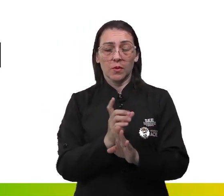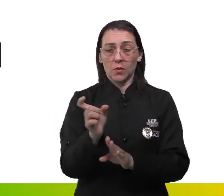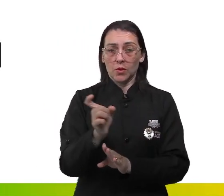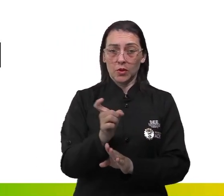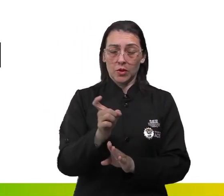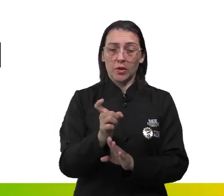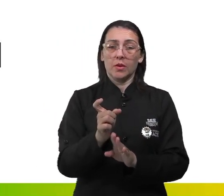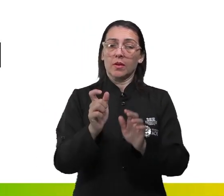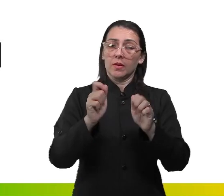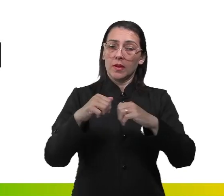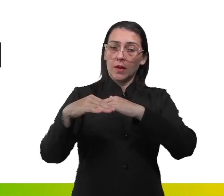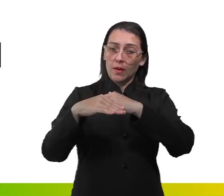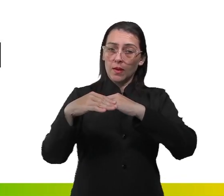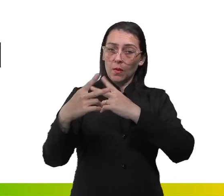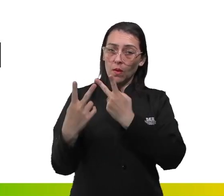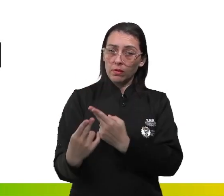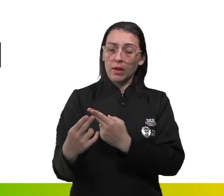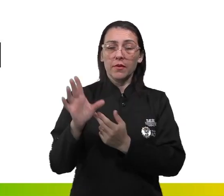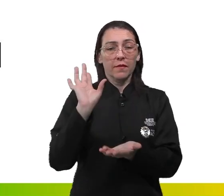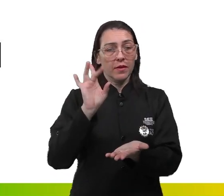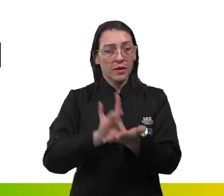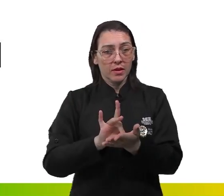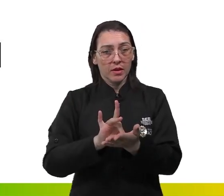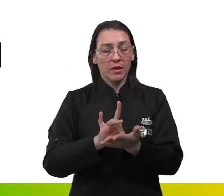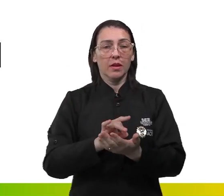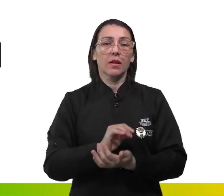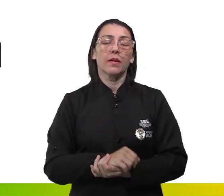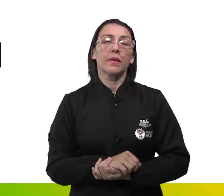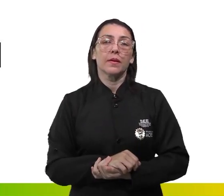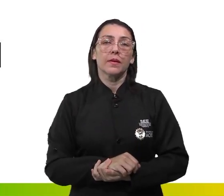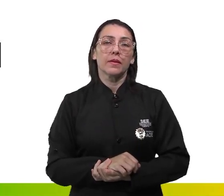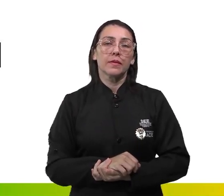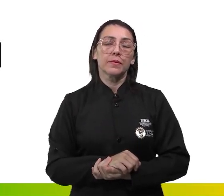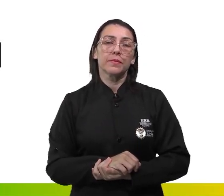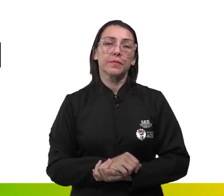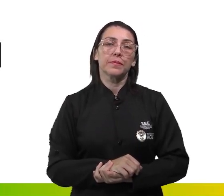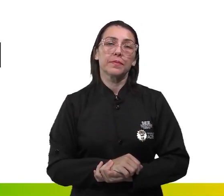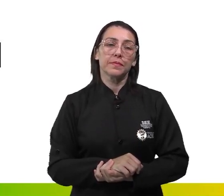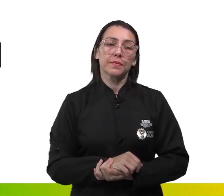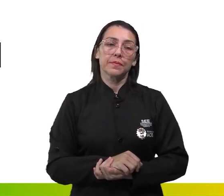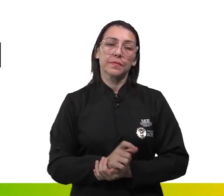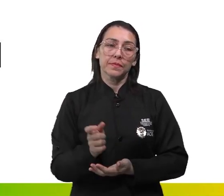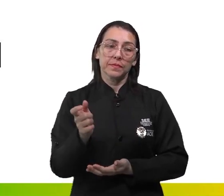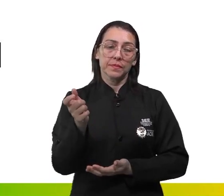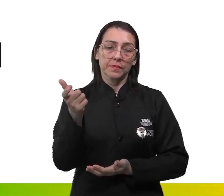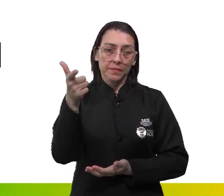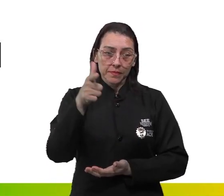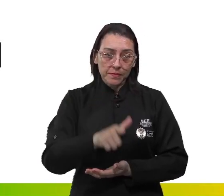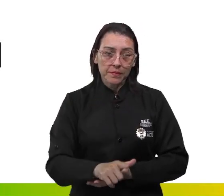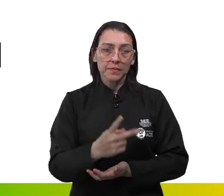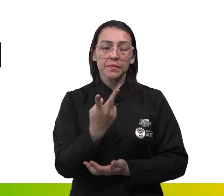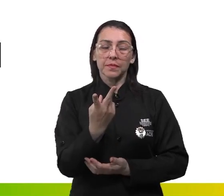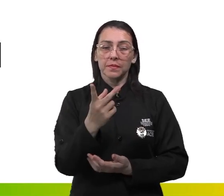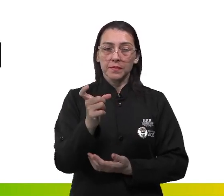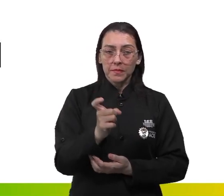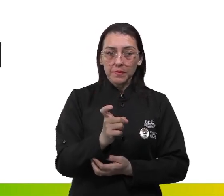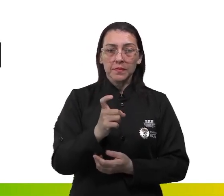para tornar essa igualdade verdadeira. Eu vou reescrever ela aqui,